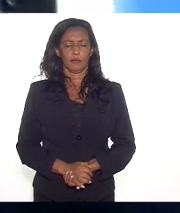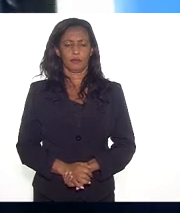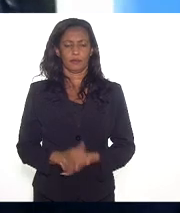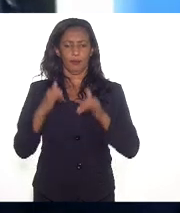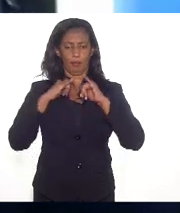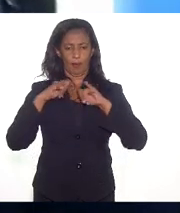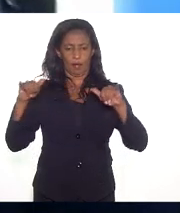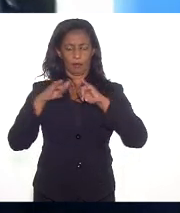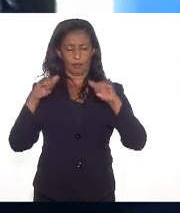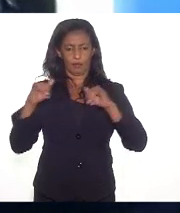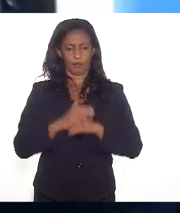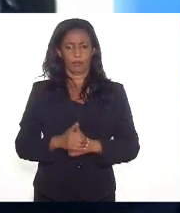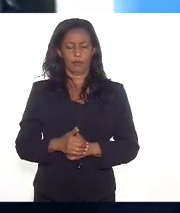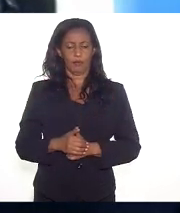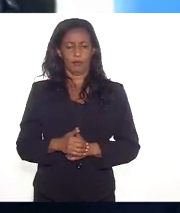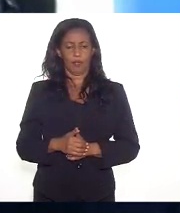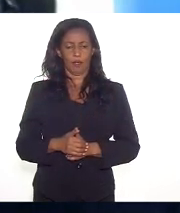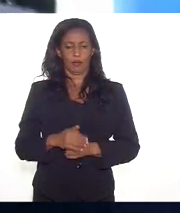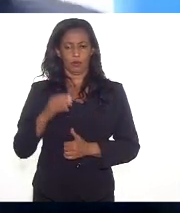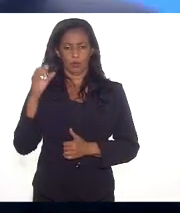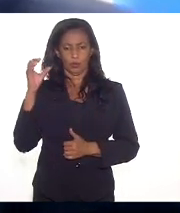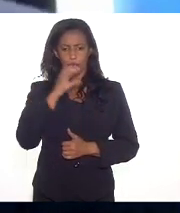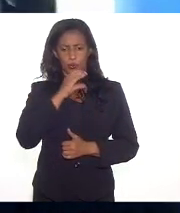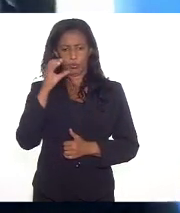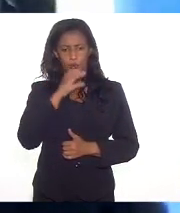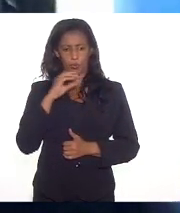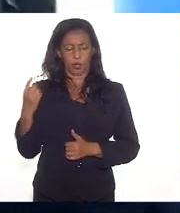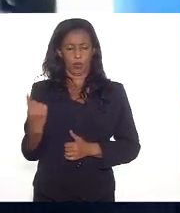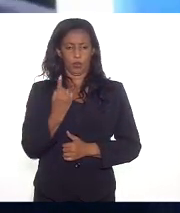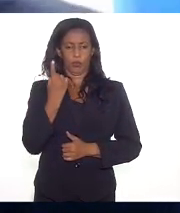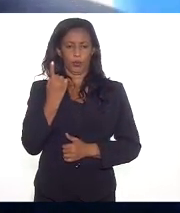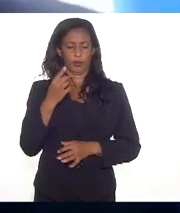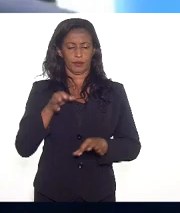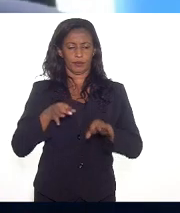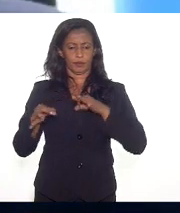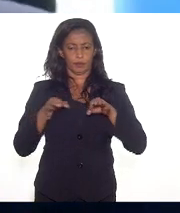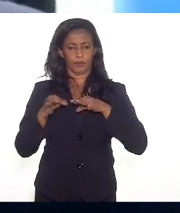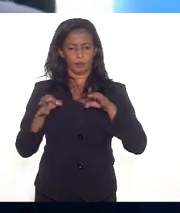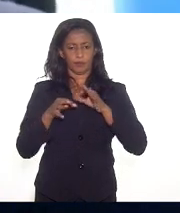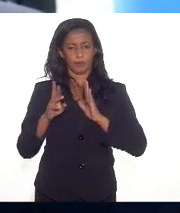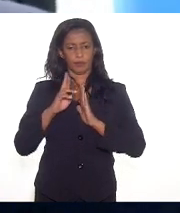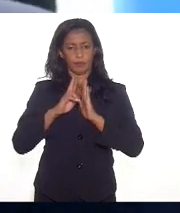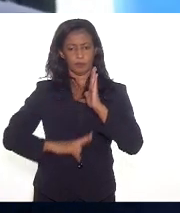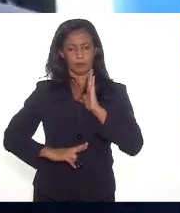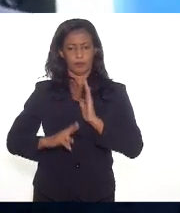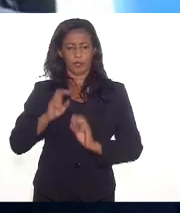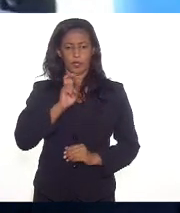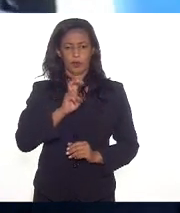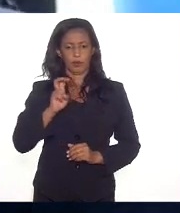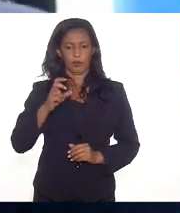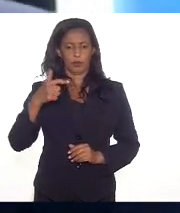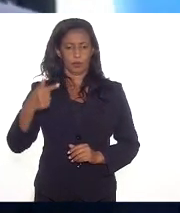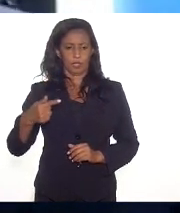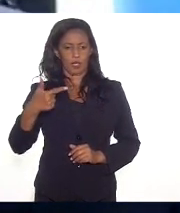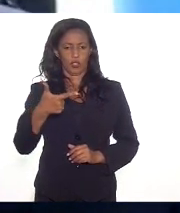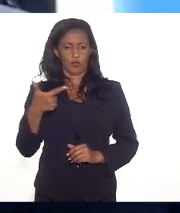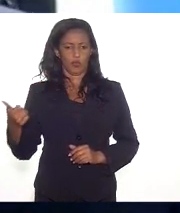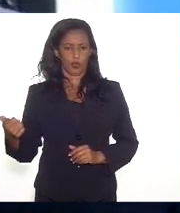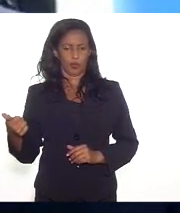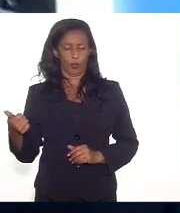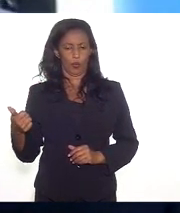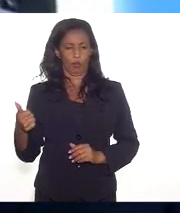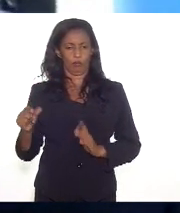Em tramitação ordinária e em discussão única, projeto de resolução 557 de 21,